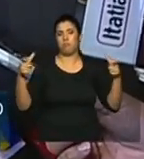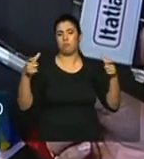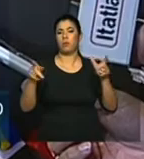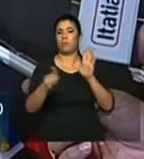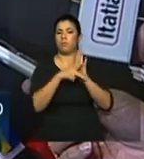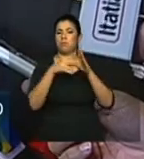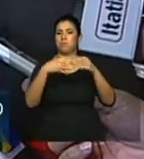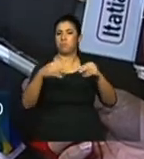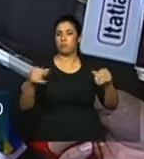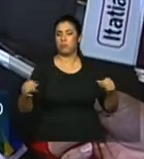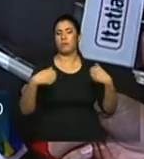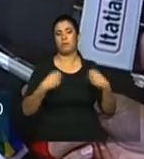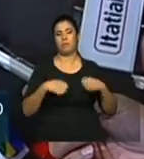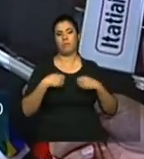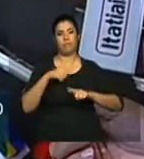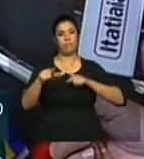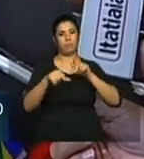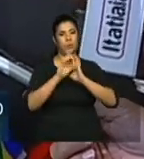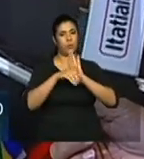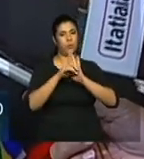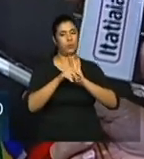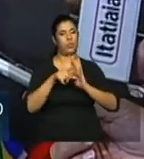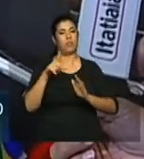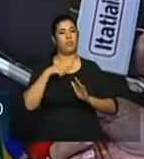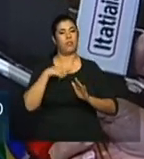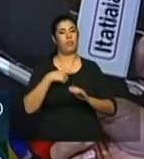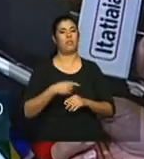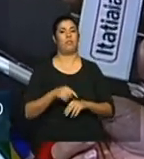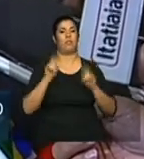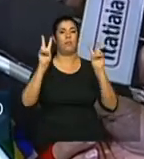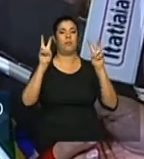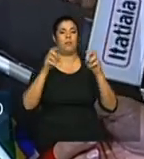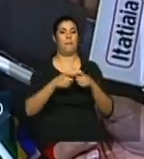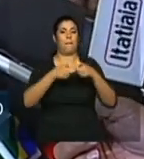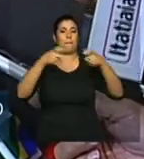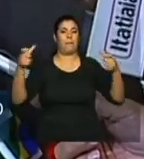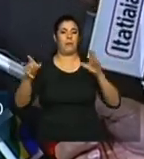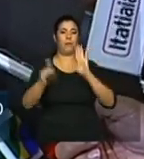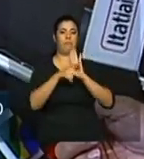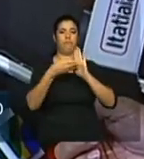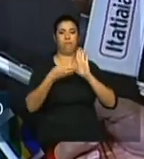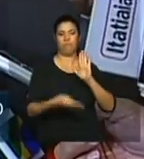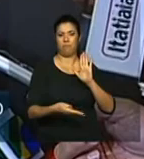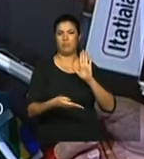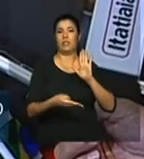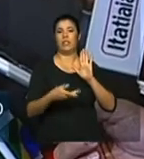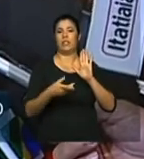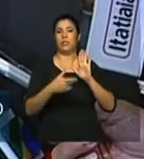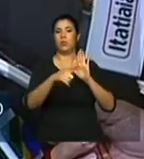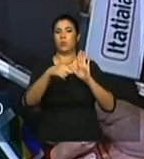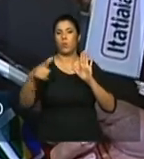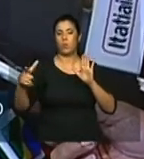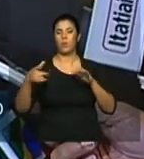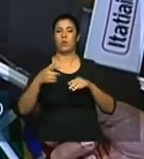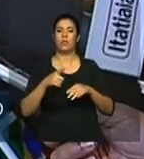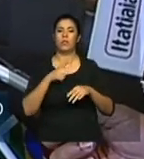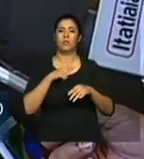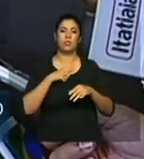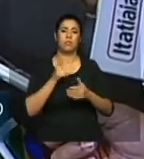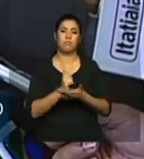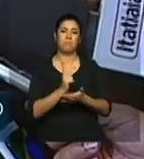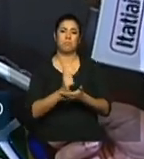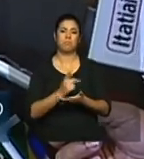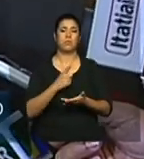trabalhar com o conceito que nós temos no Brasil, grandes propriedades. Até onde eu sei, uma boa parte delas, talvez mesmo a maioria, estão